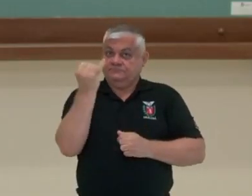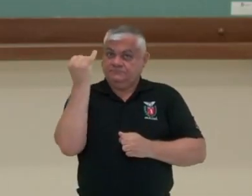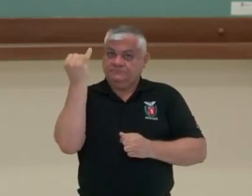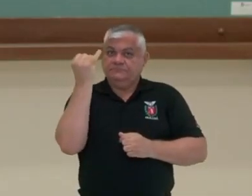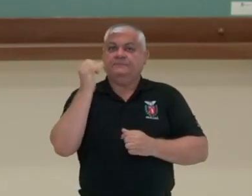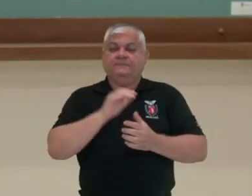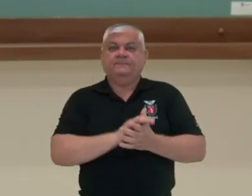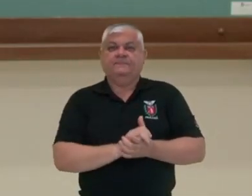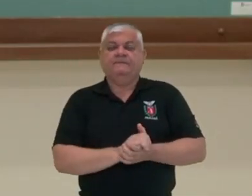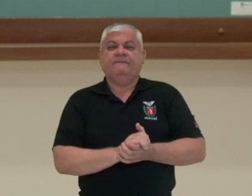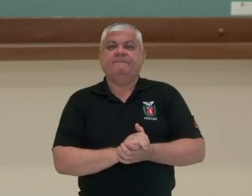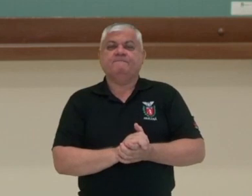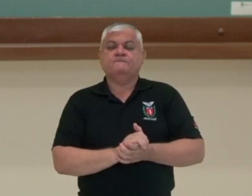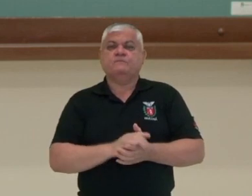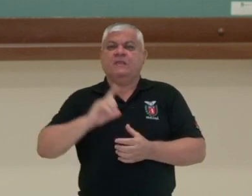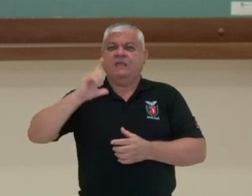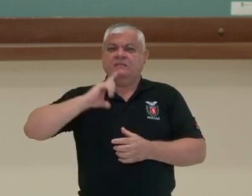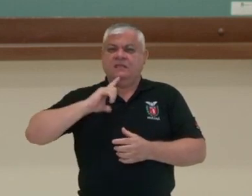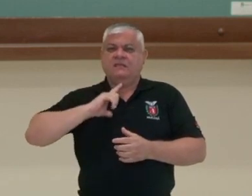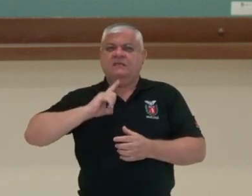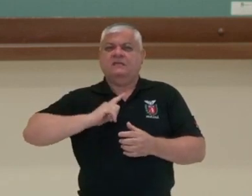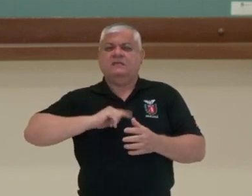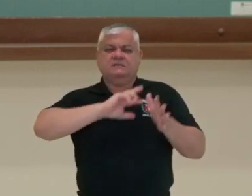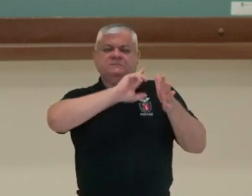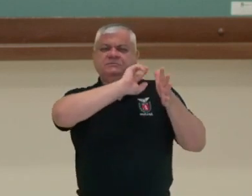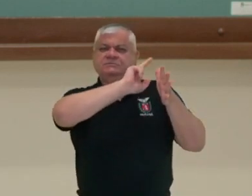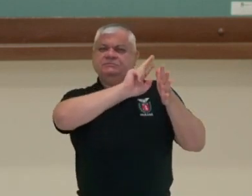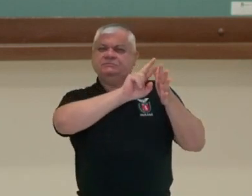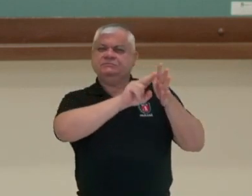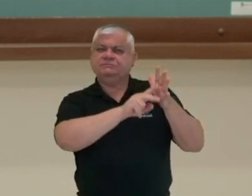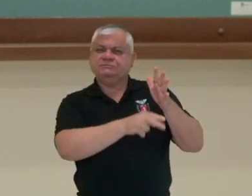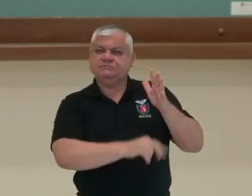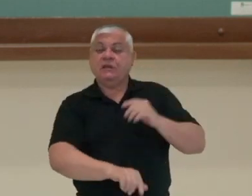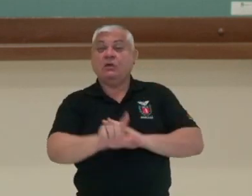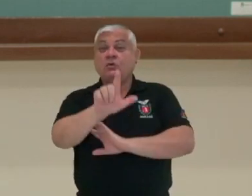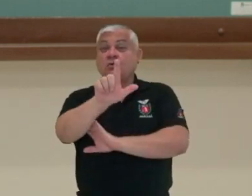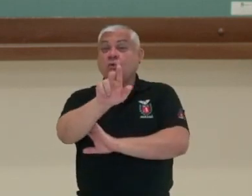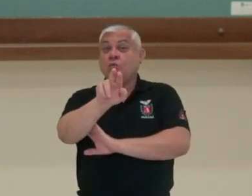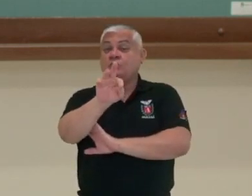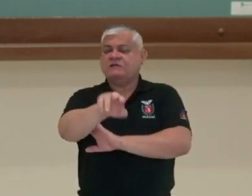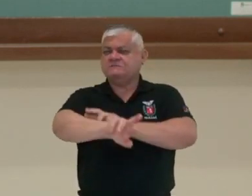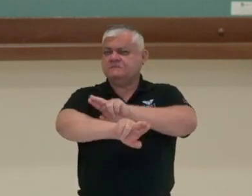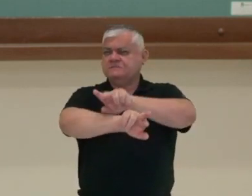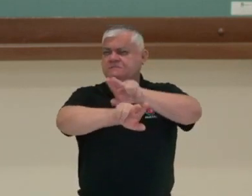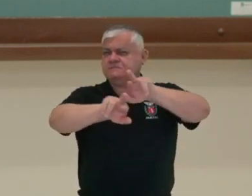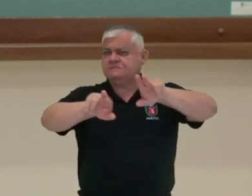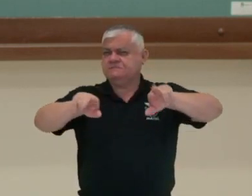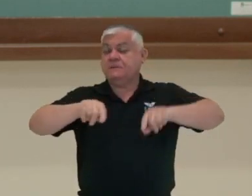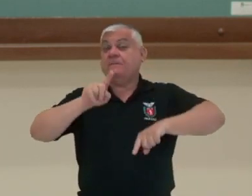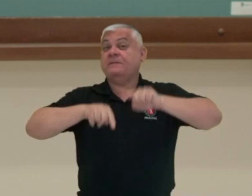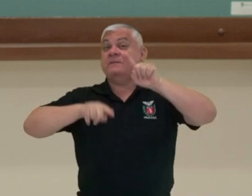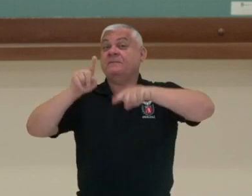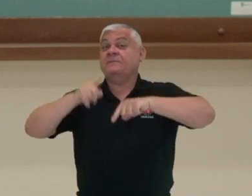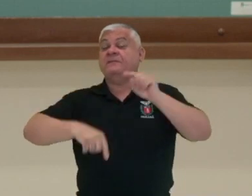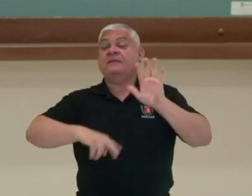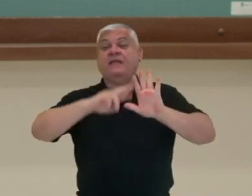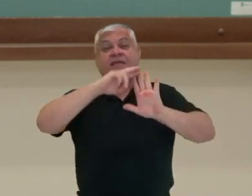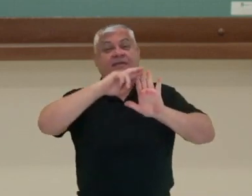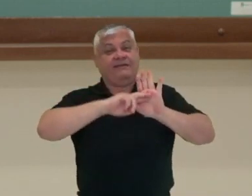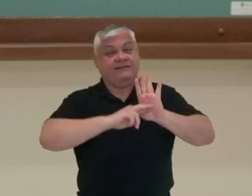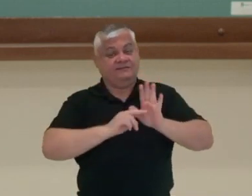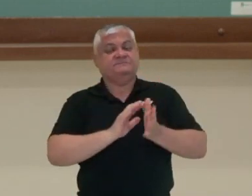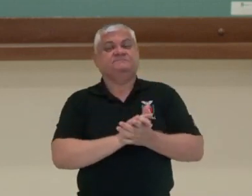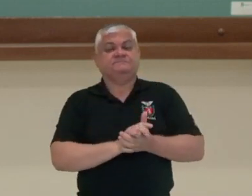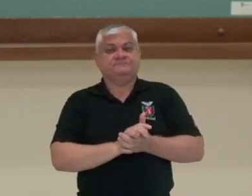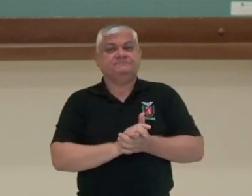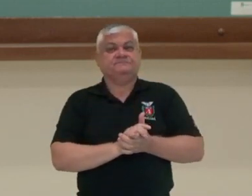importante aqui, né? Existem diferentes formas de luta e elas podem variar conforme as regras. Por